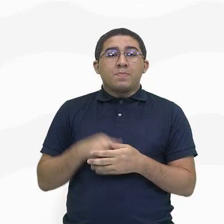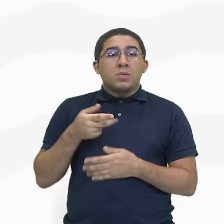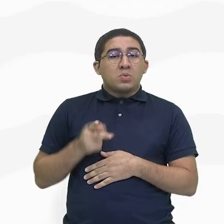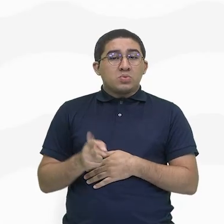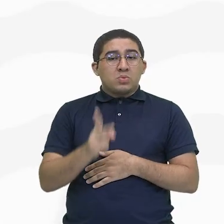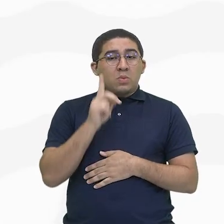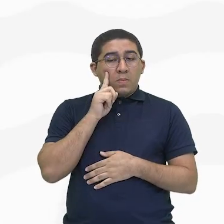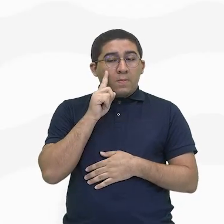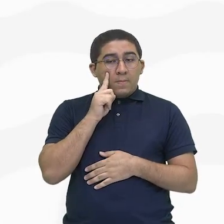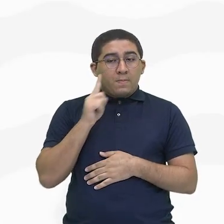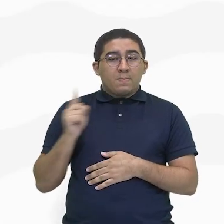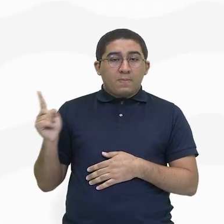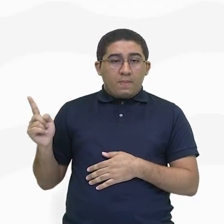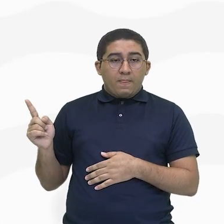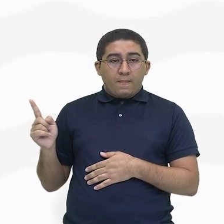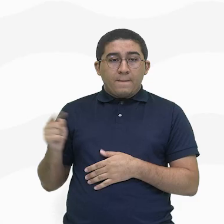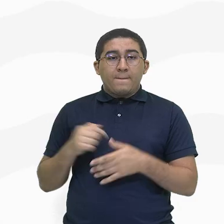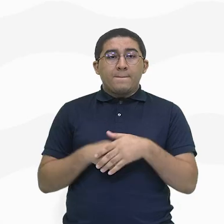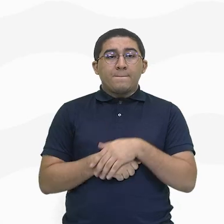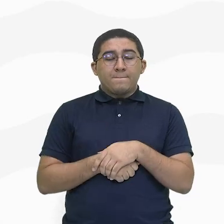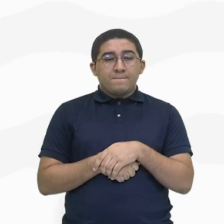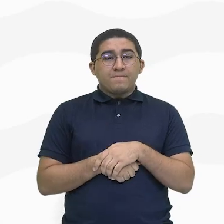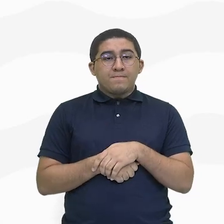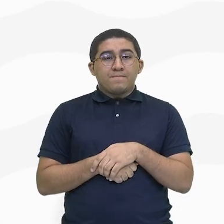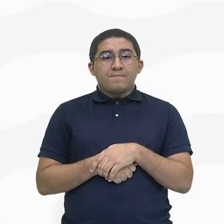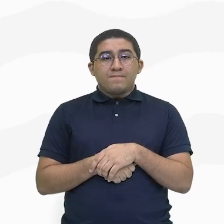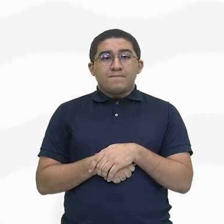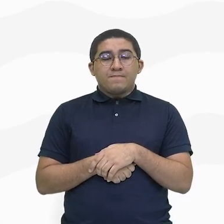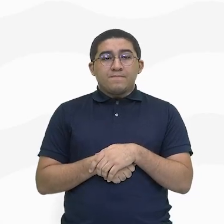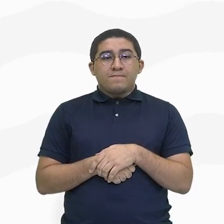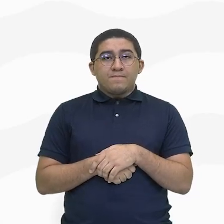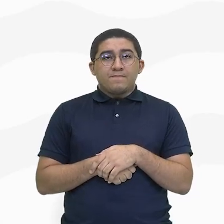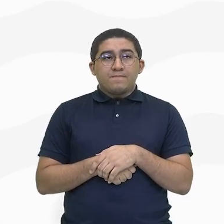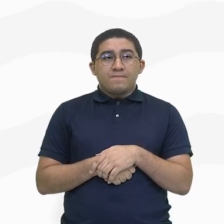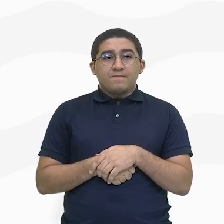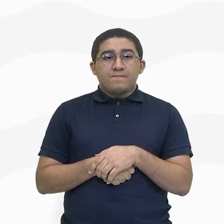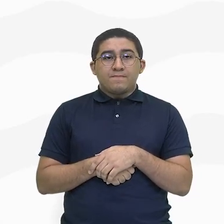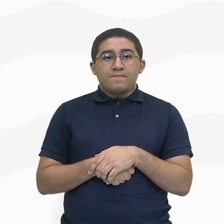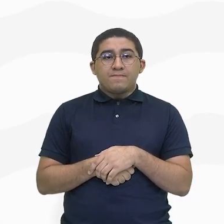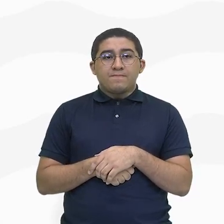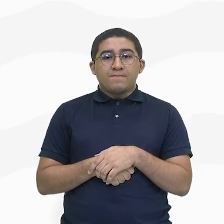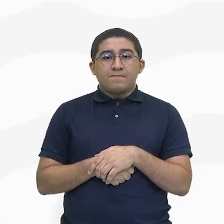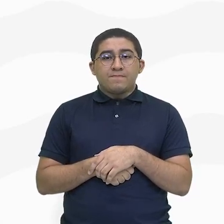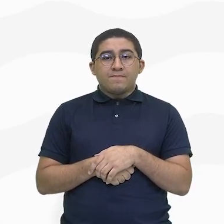aqui, mais algumas metas do ODS 12. Pessoal, aí também